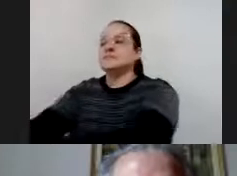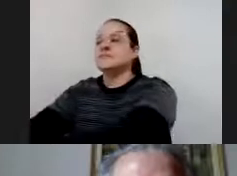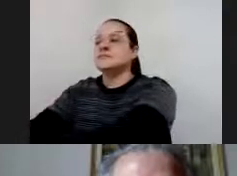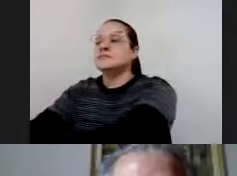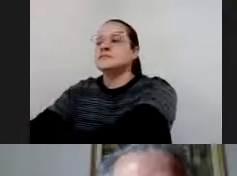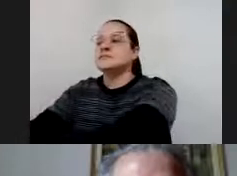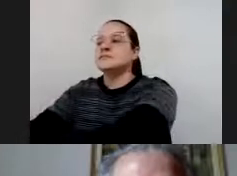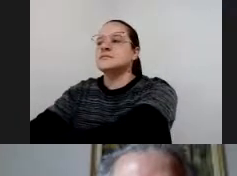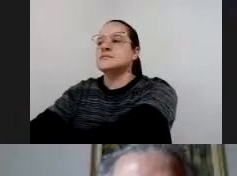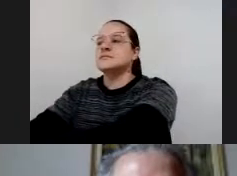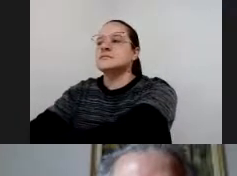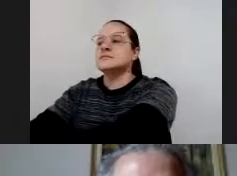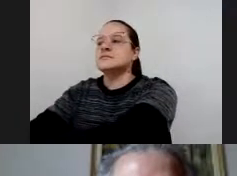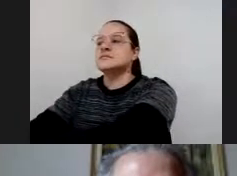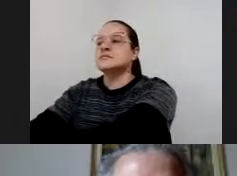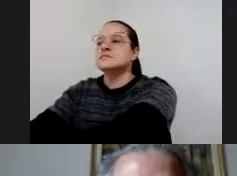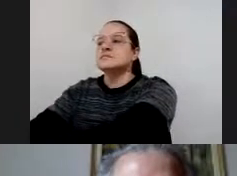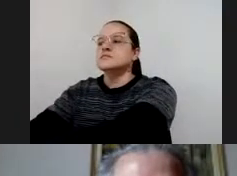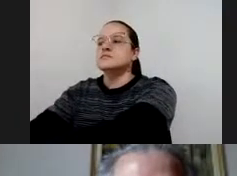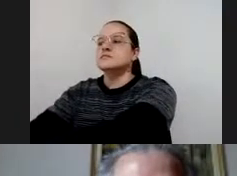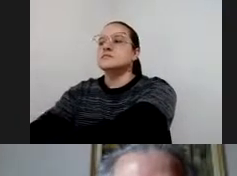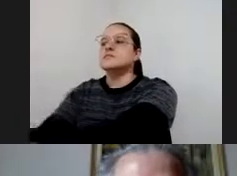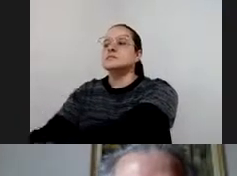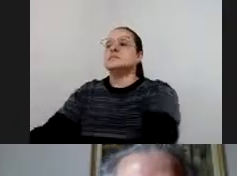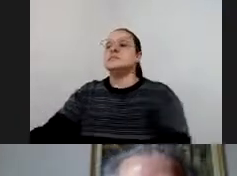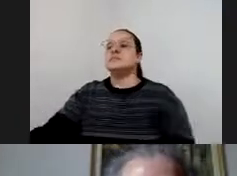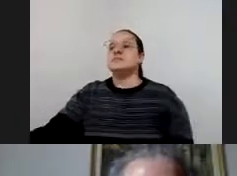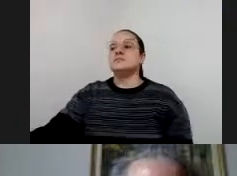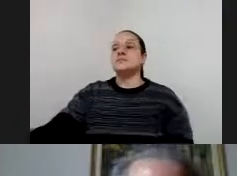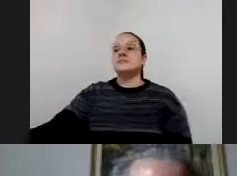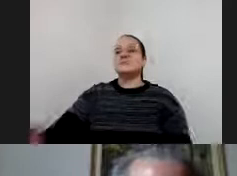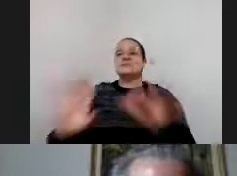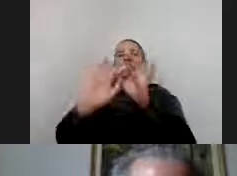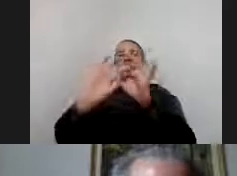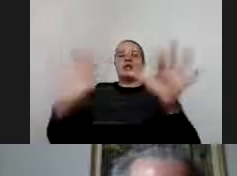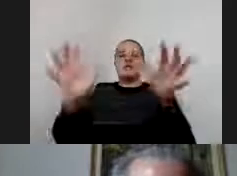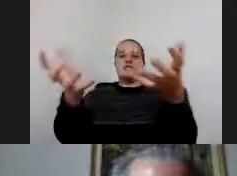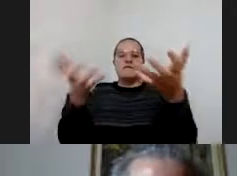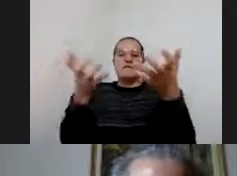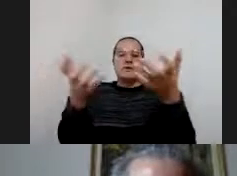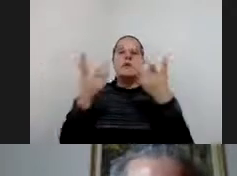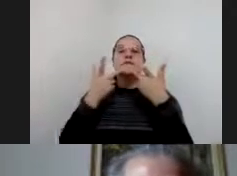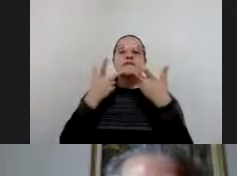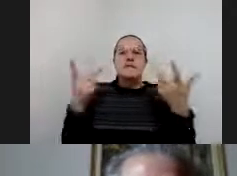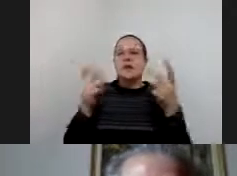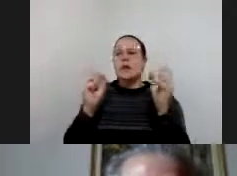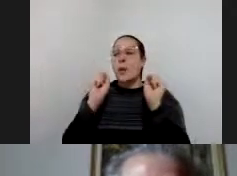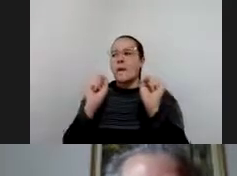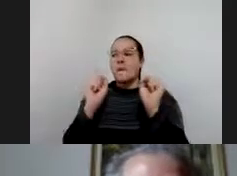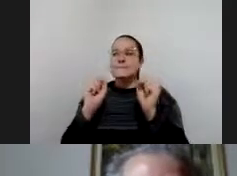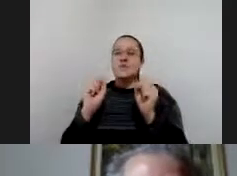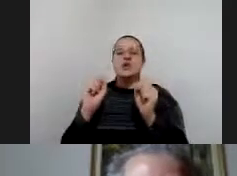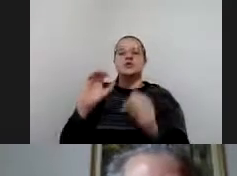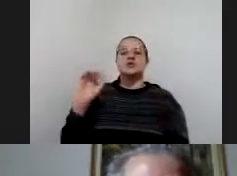Tá joia. Gente, está aberta a palavra, se mais alguém quiser falar, pode ir se inscrevendo aqui no chat